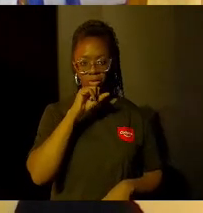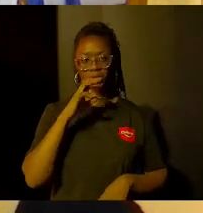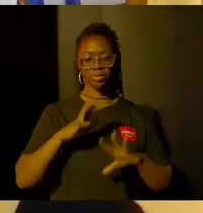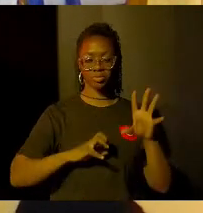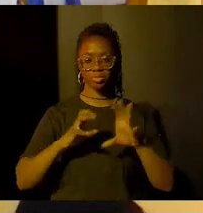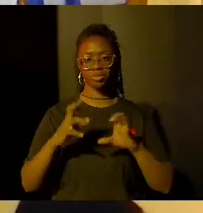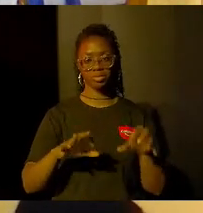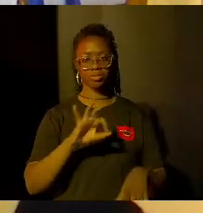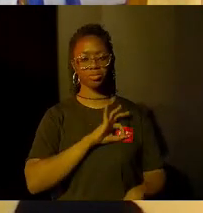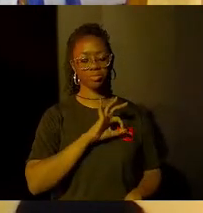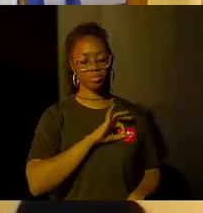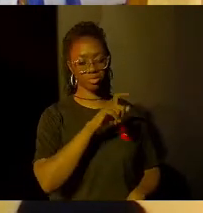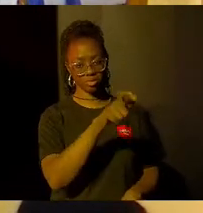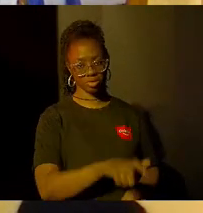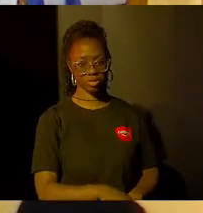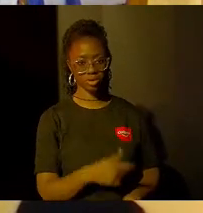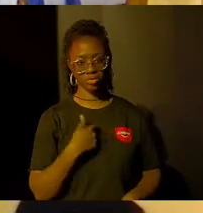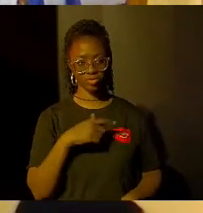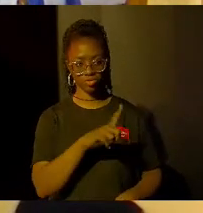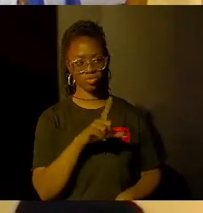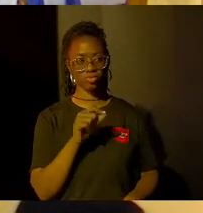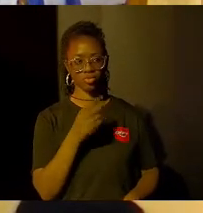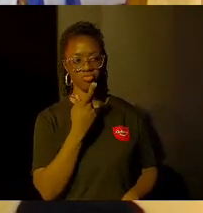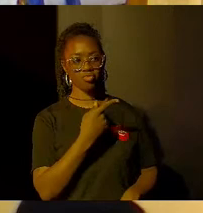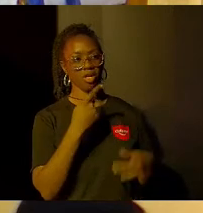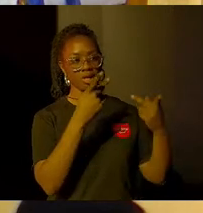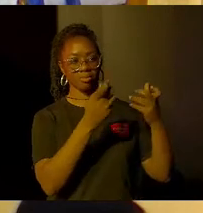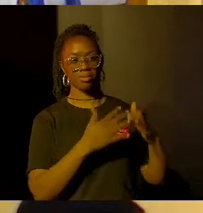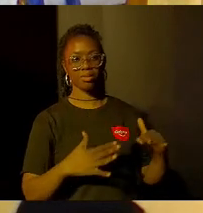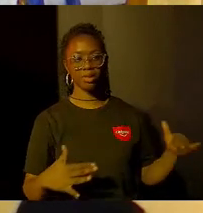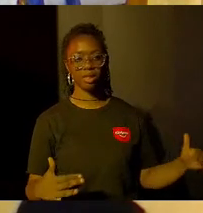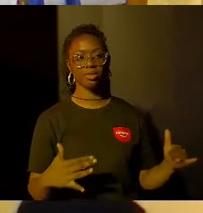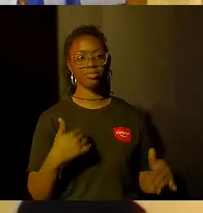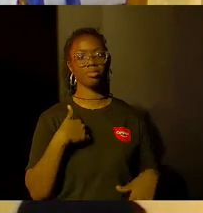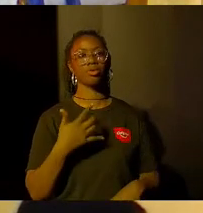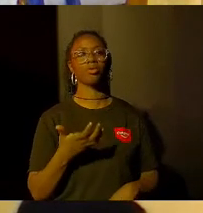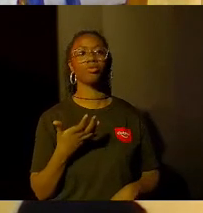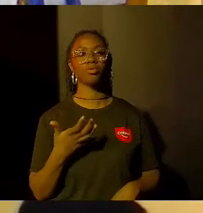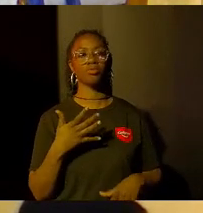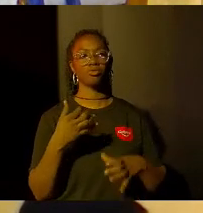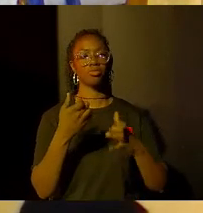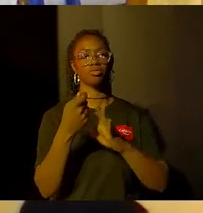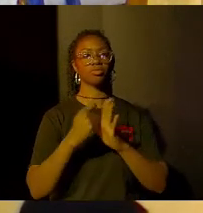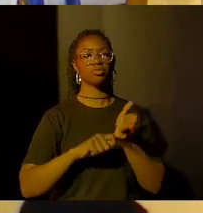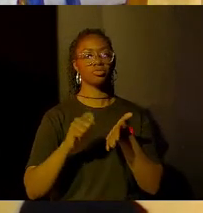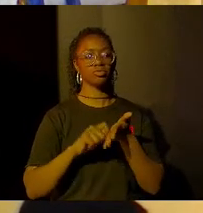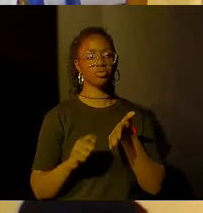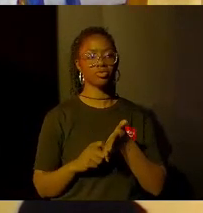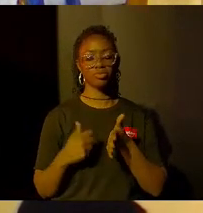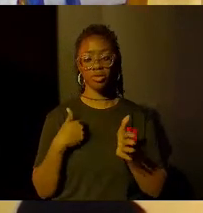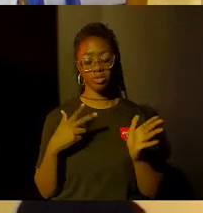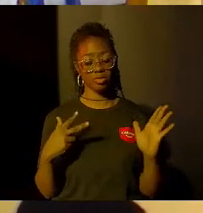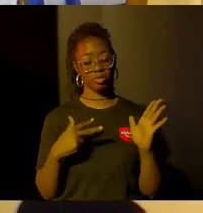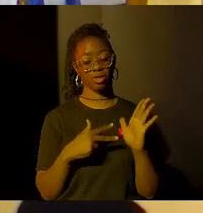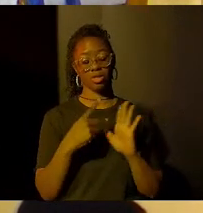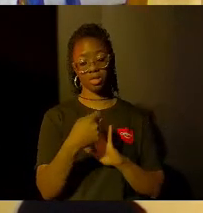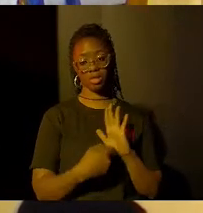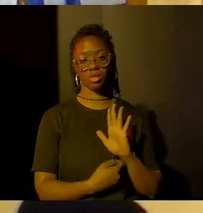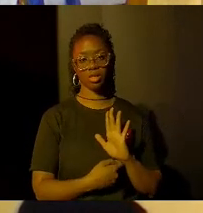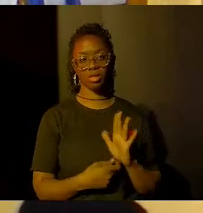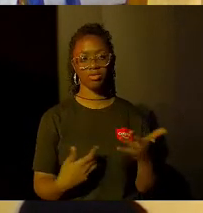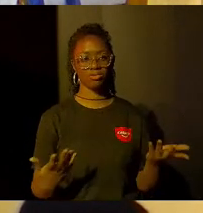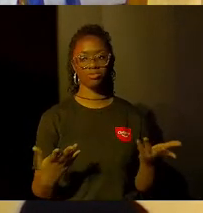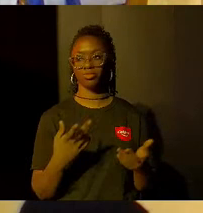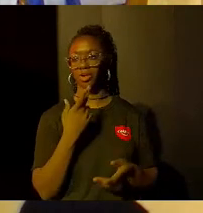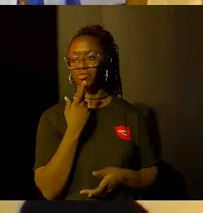com policial ele escolho falar o texto da Paz porque eu queria ter escrito mas quando eu vi aquele texto eu falei nossa isso